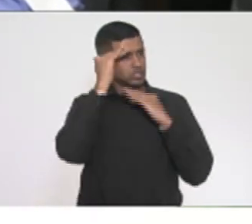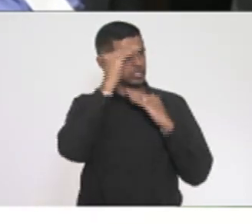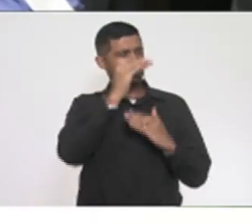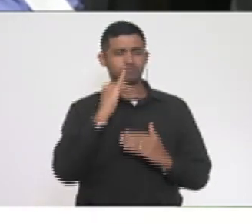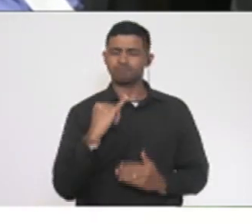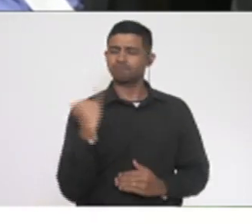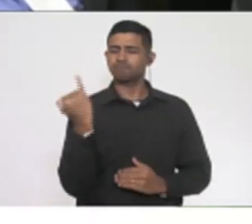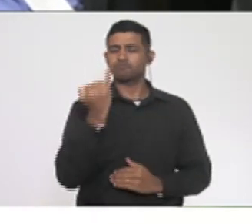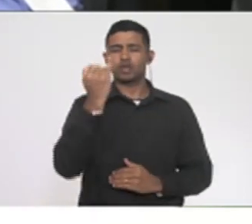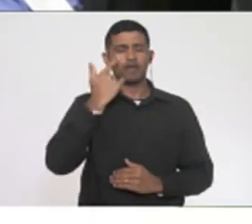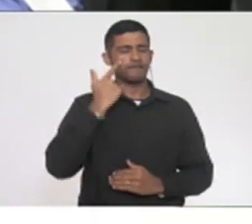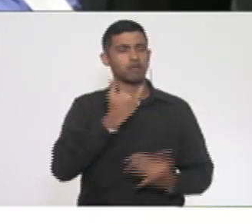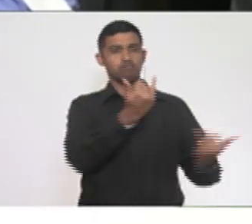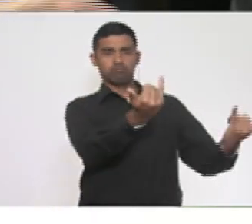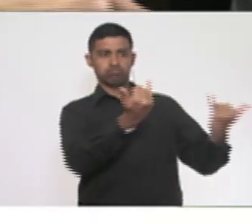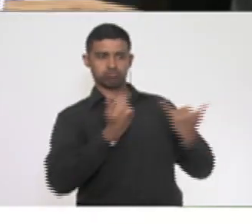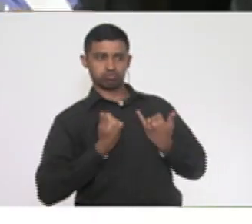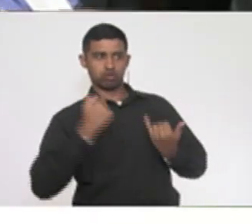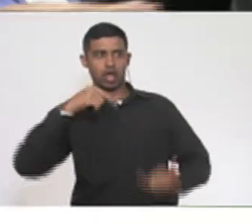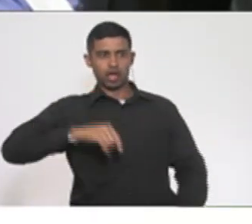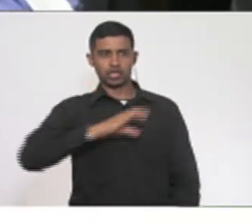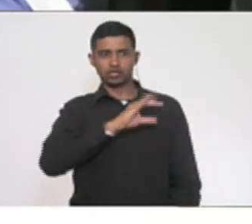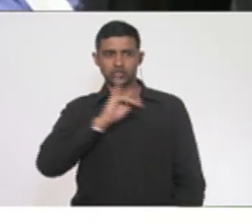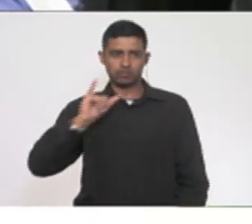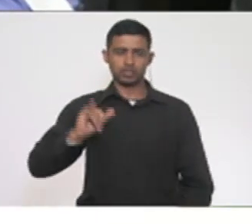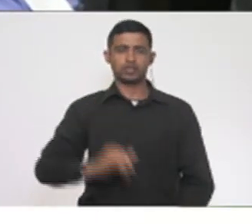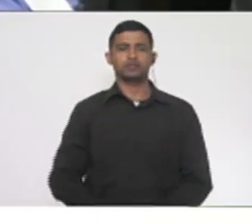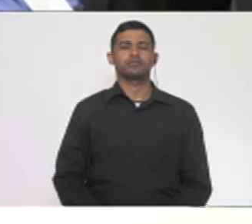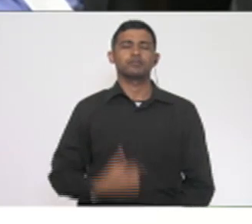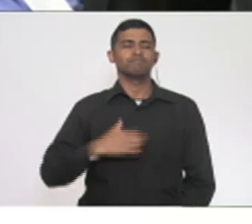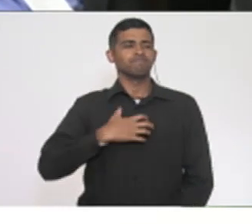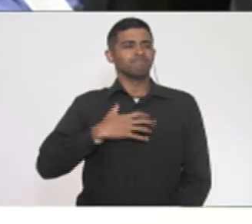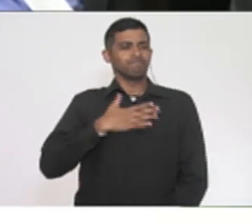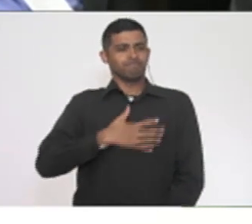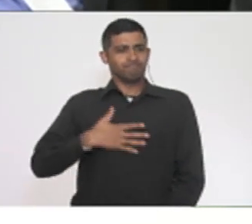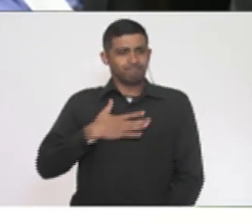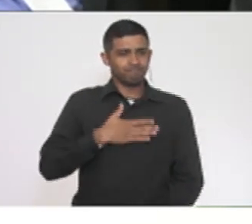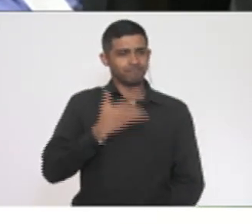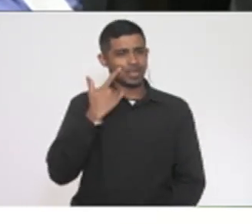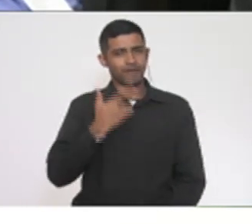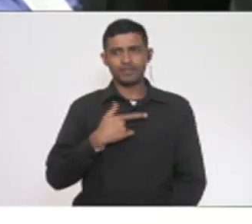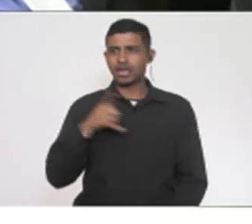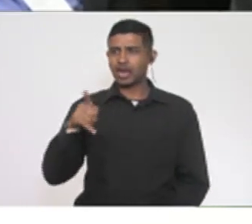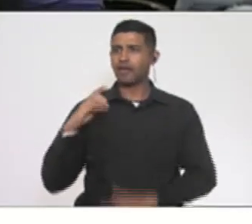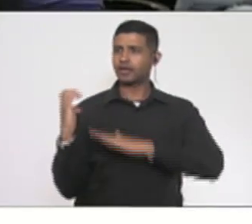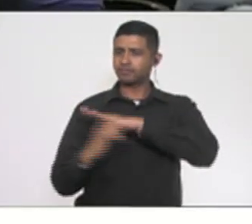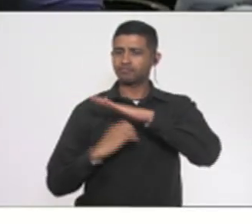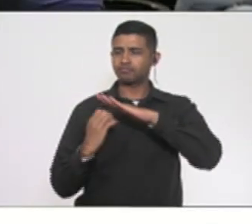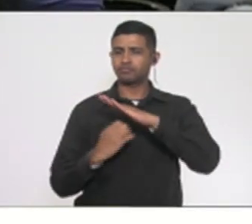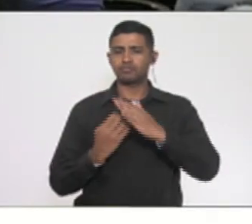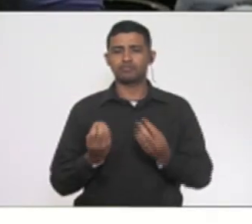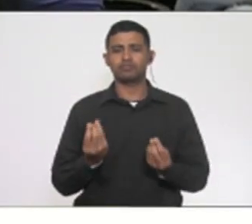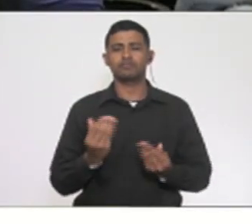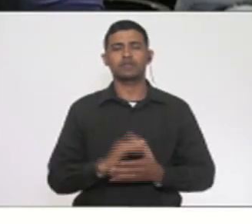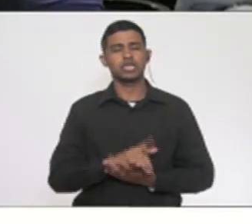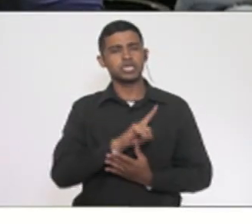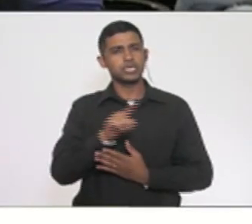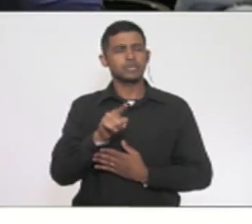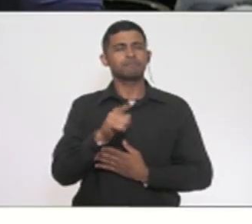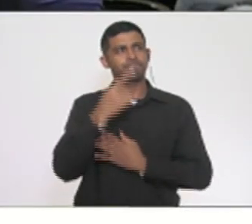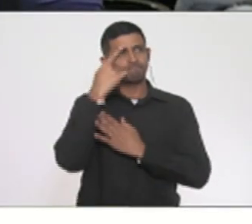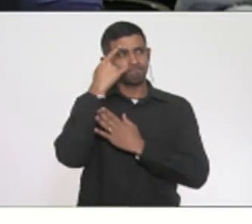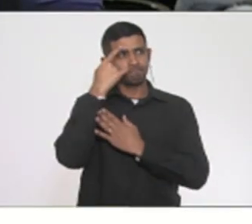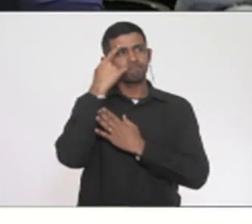trouxe a notícia para essa CPI, e eu fico feliz de que a companhia tenha tido o discernimento